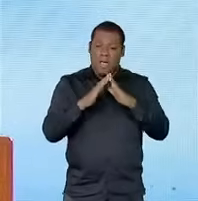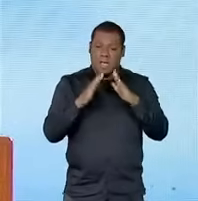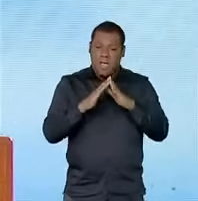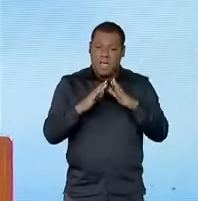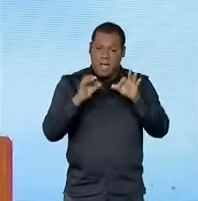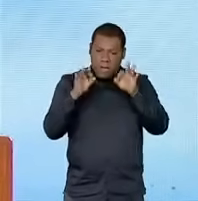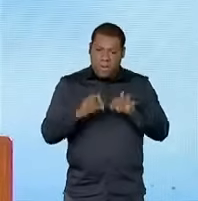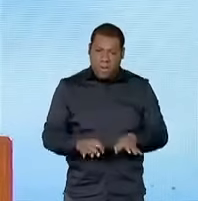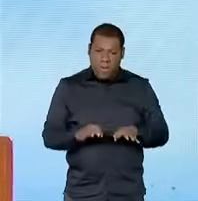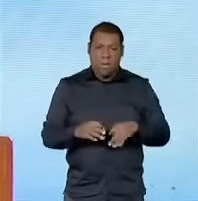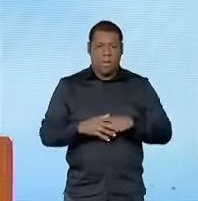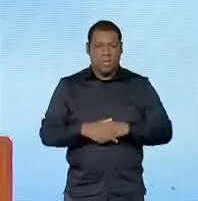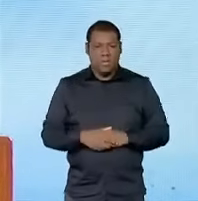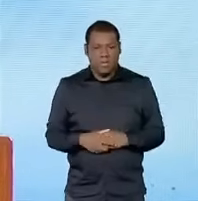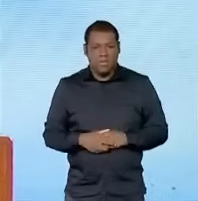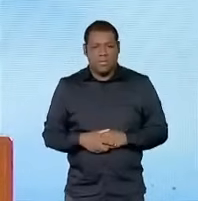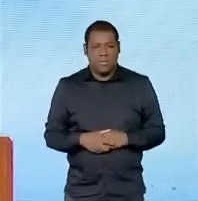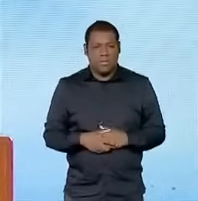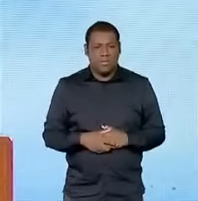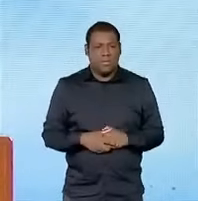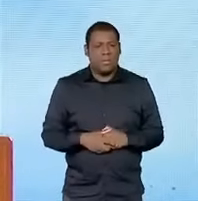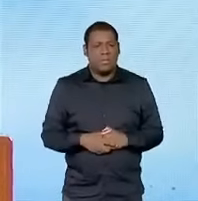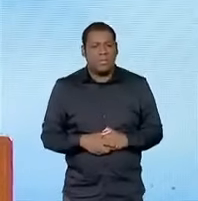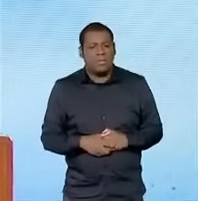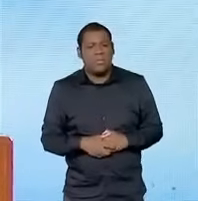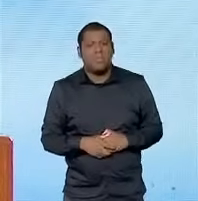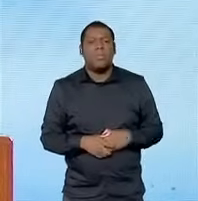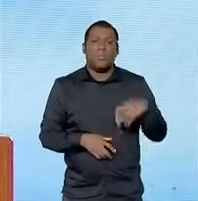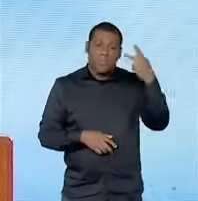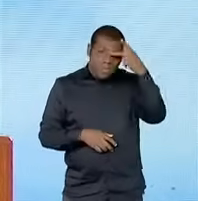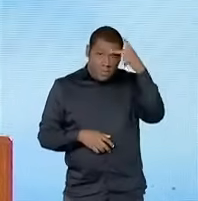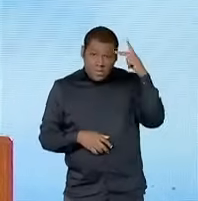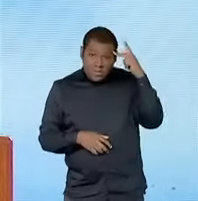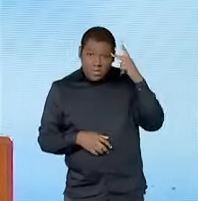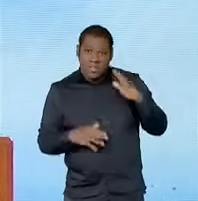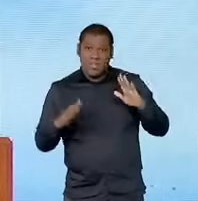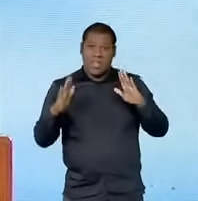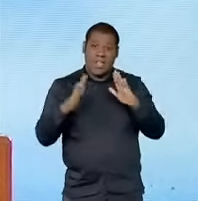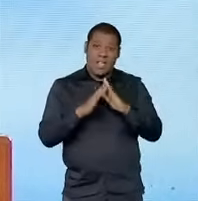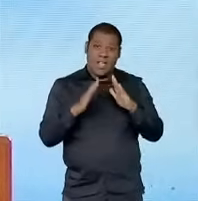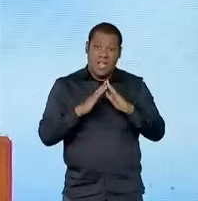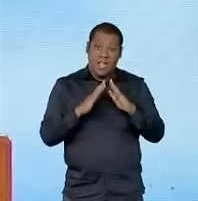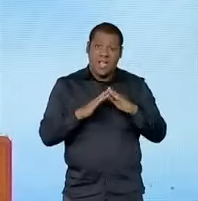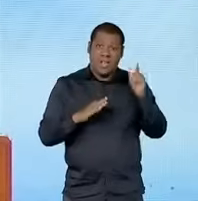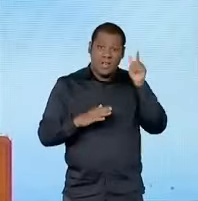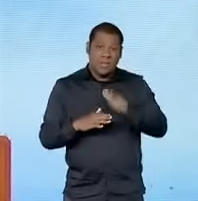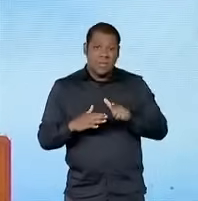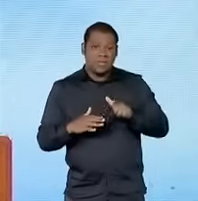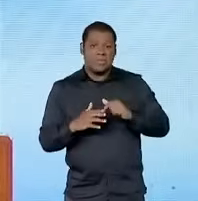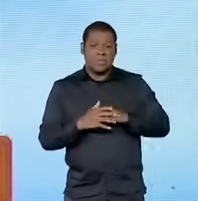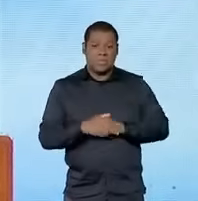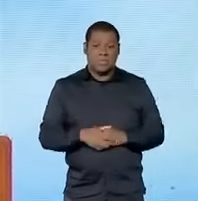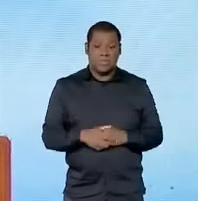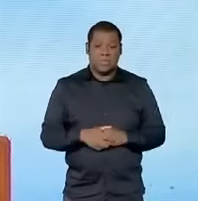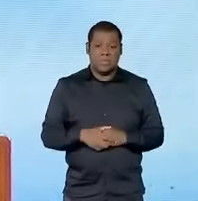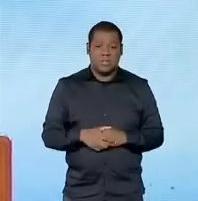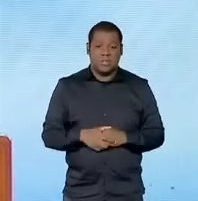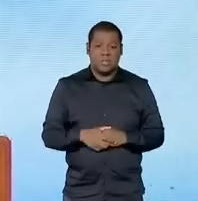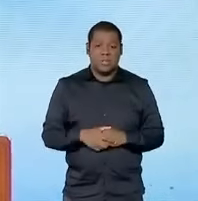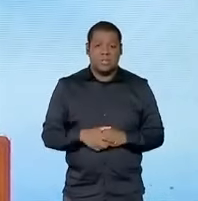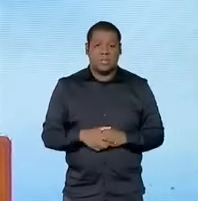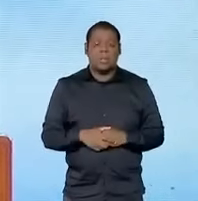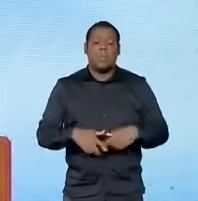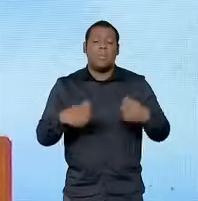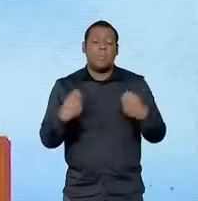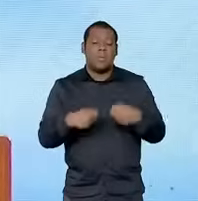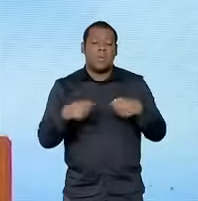além da entrega de casas, que a moradia não deva ser tratada como número em estatística.